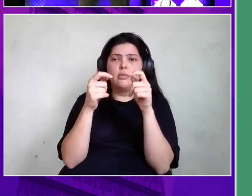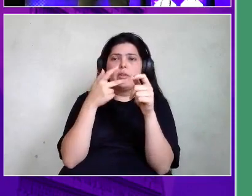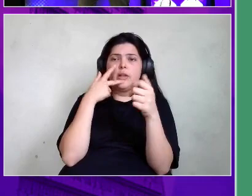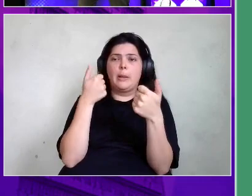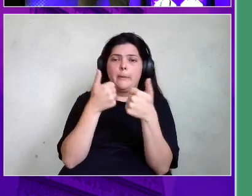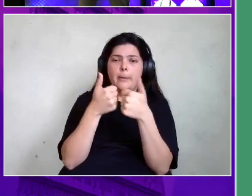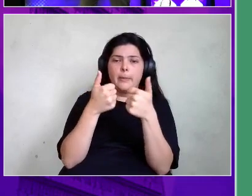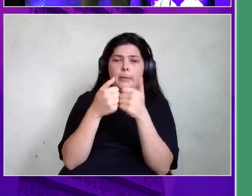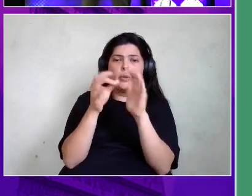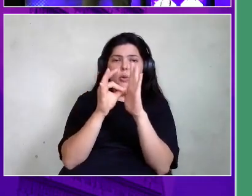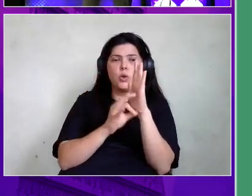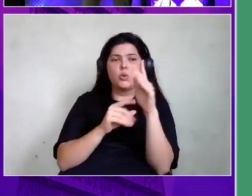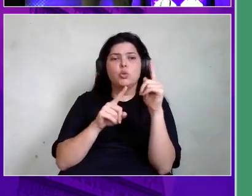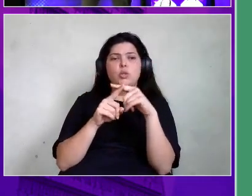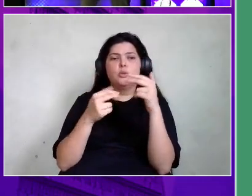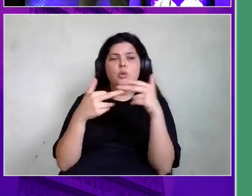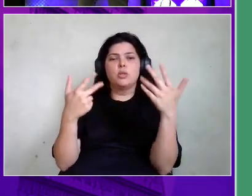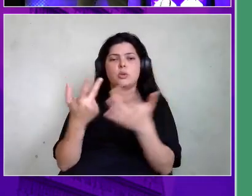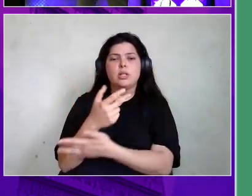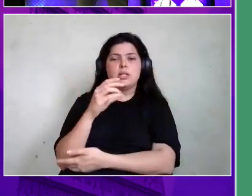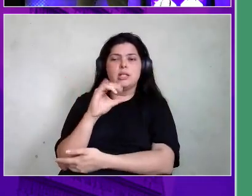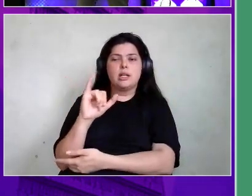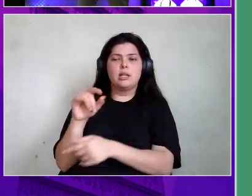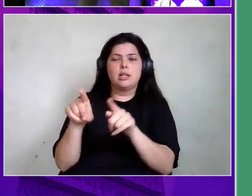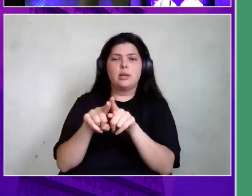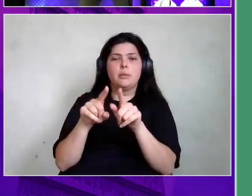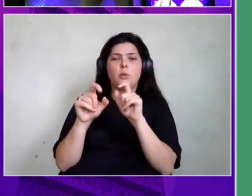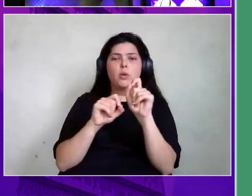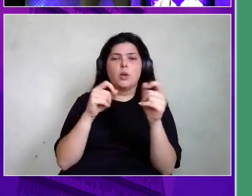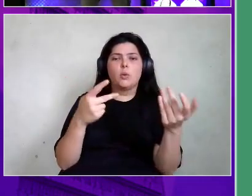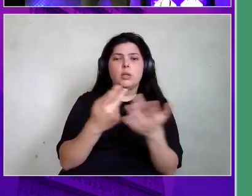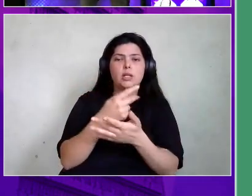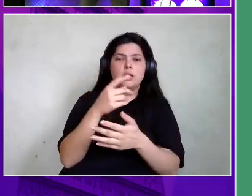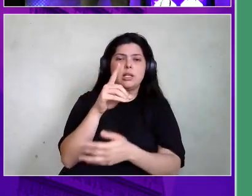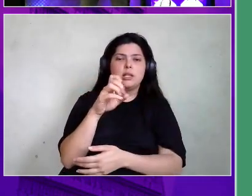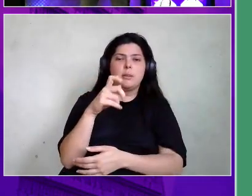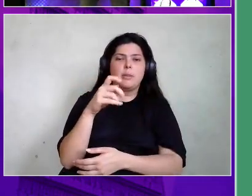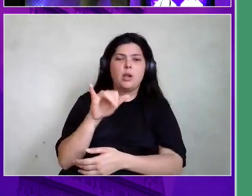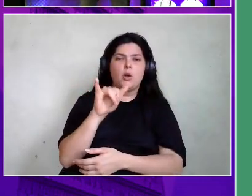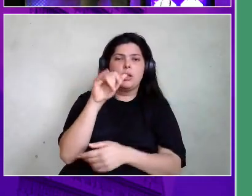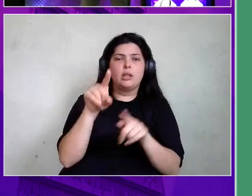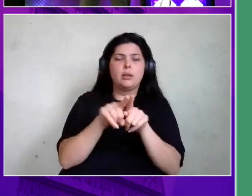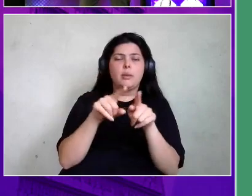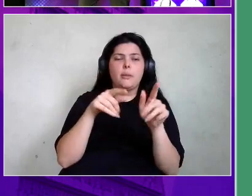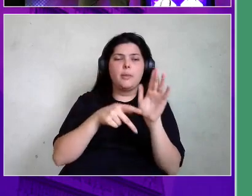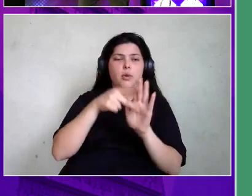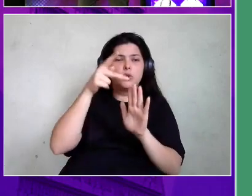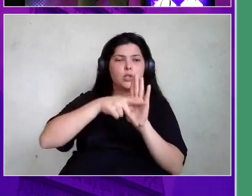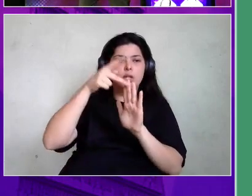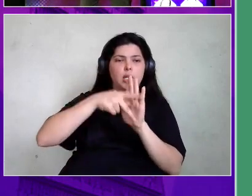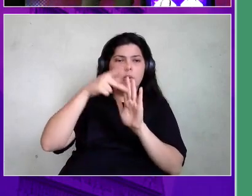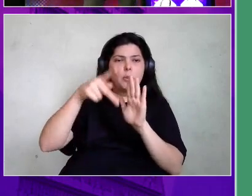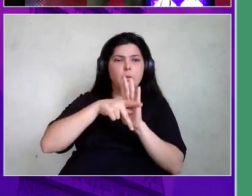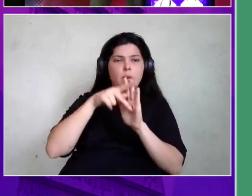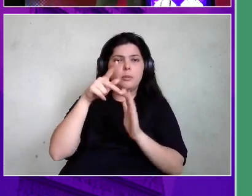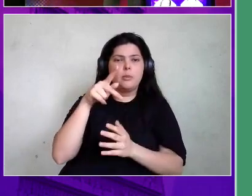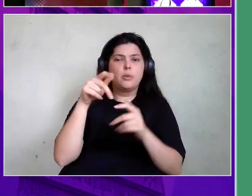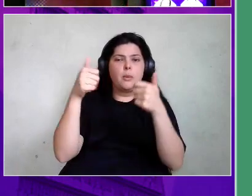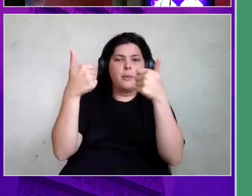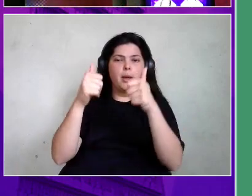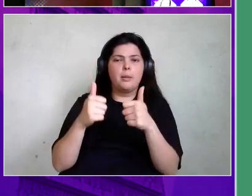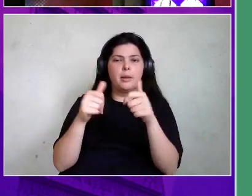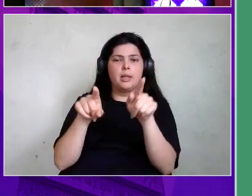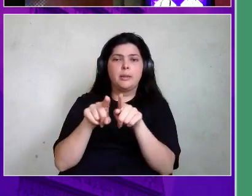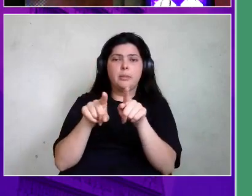status do que está acontecendo no CI e o status do que está acontecendo no deploy, eu posso trazer para dentro do meu projeto o próprio pipeline em si. Não necessariamente eu vou